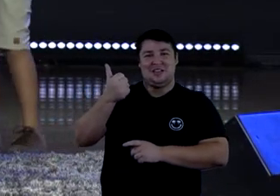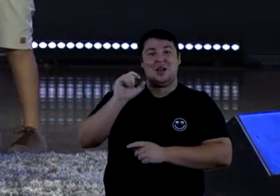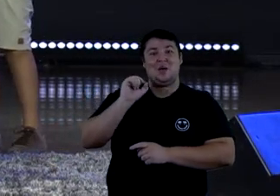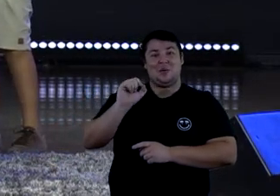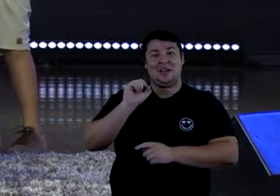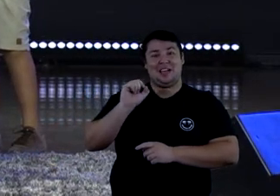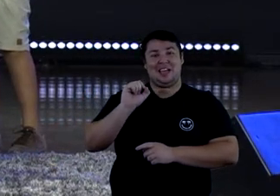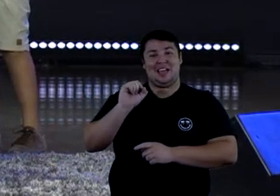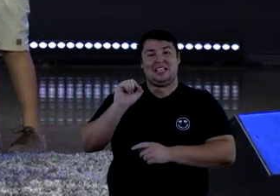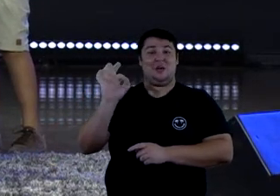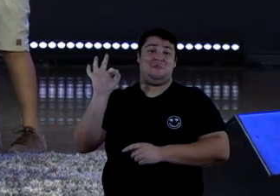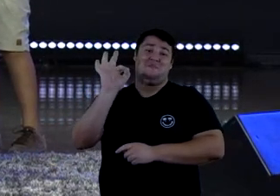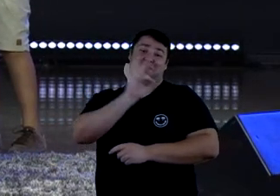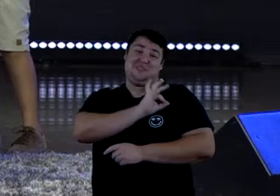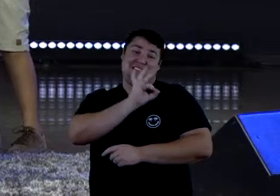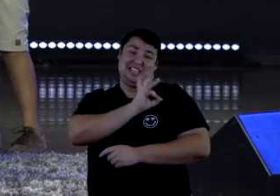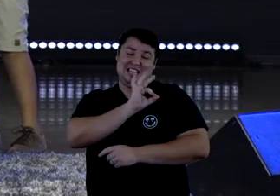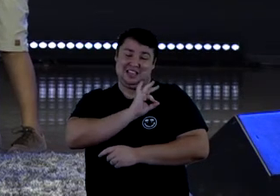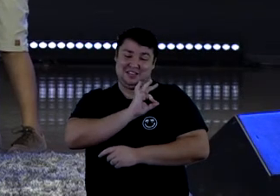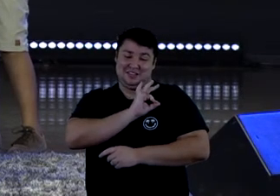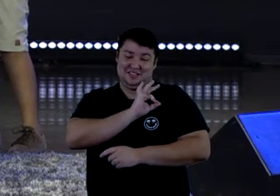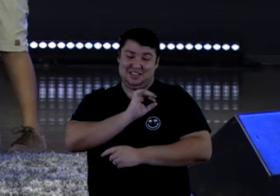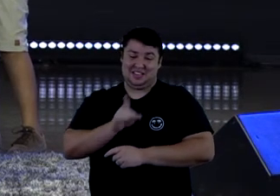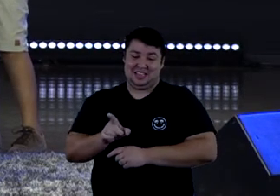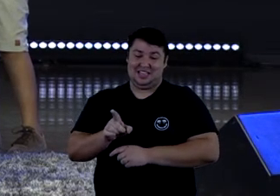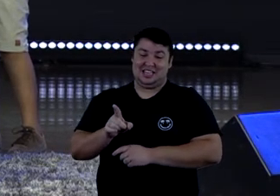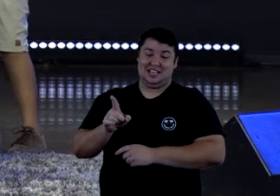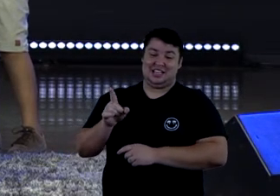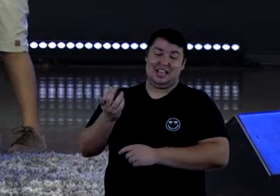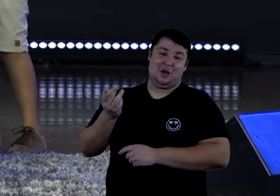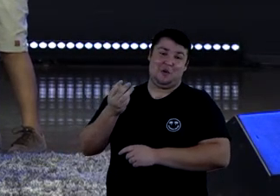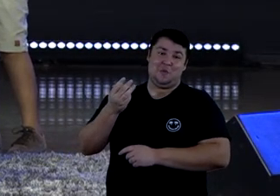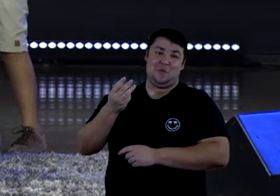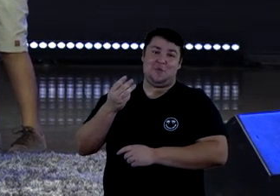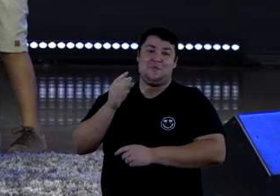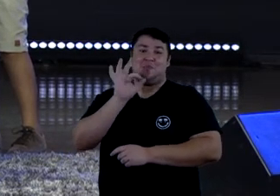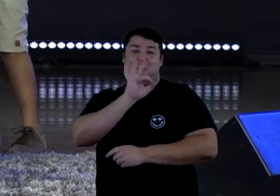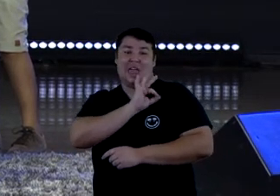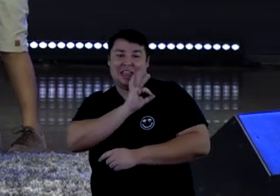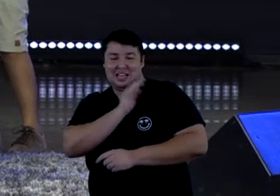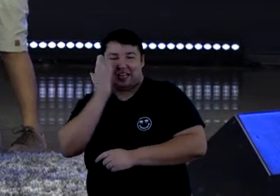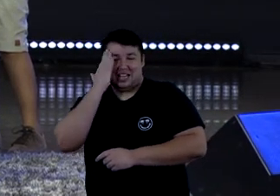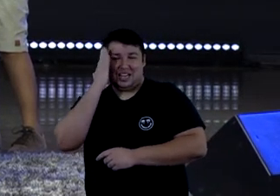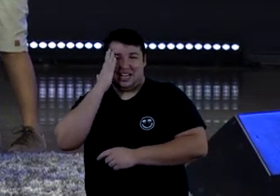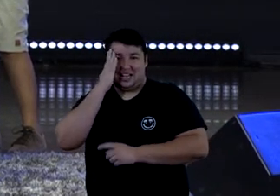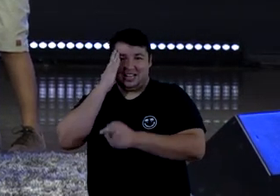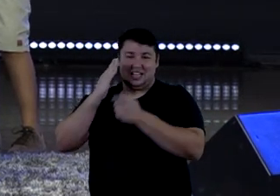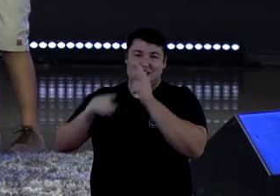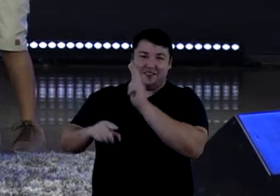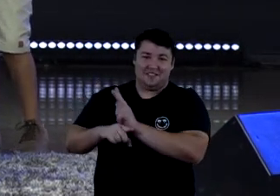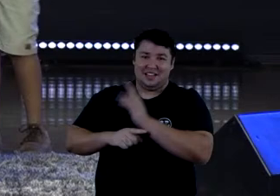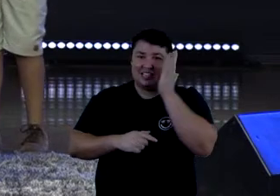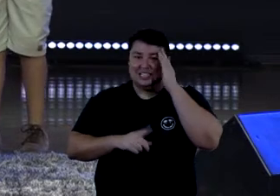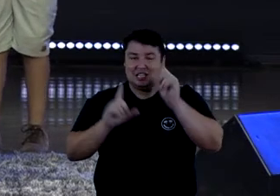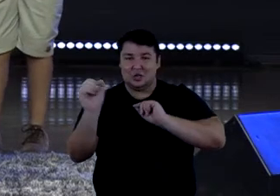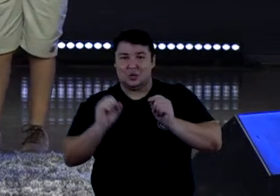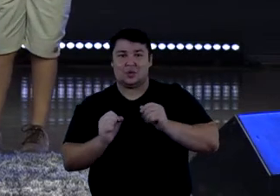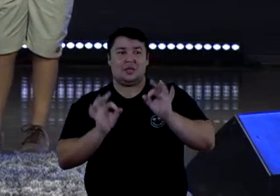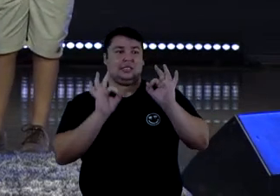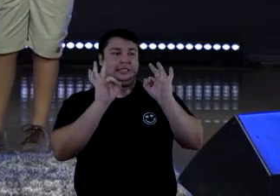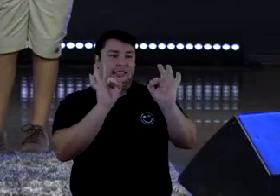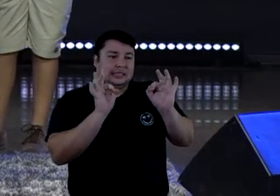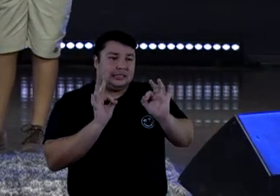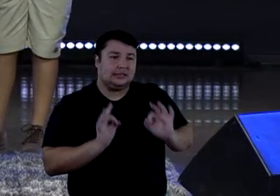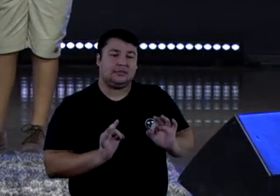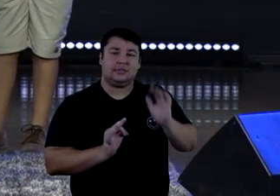militares. O Raul é um militar da reserva e todos os militares da igreja entendem o que é disciplina,